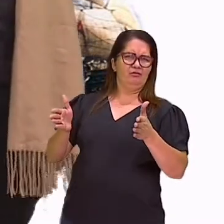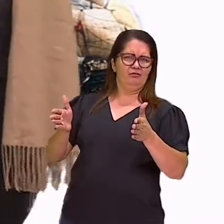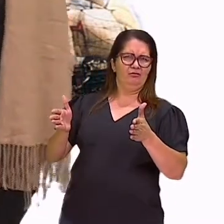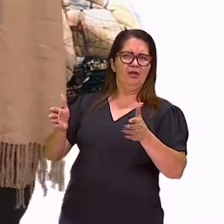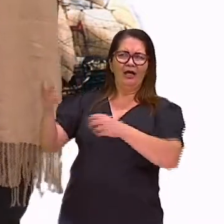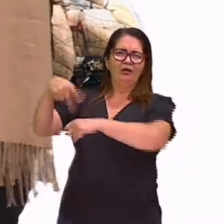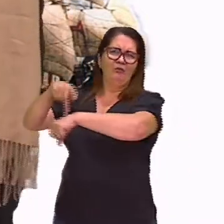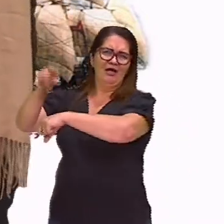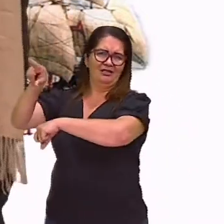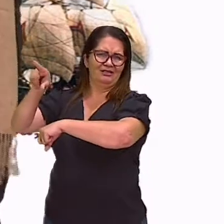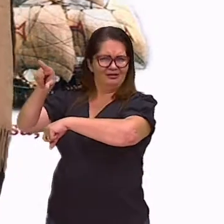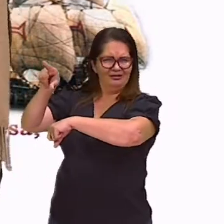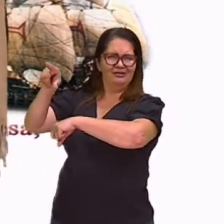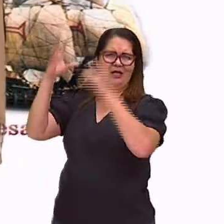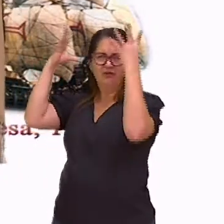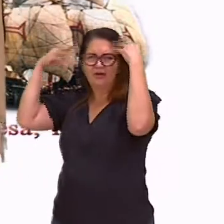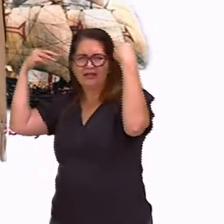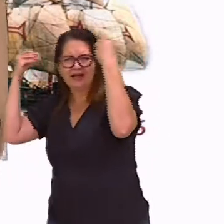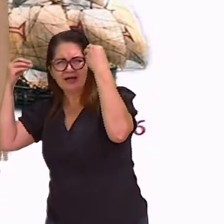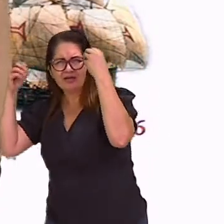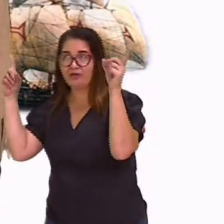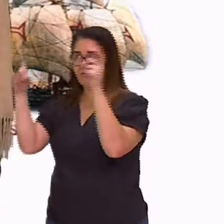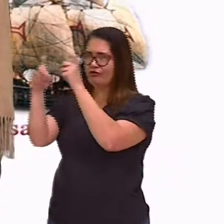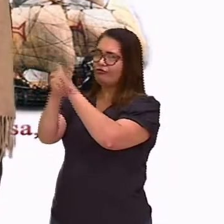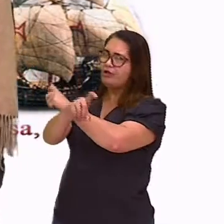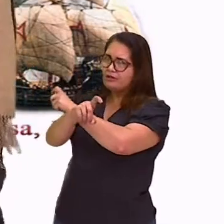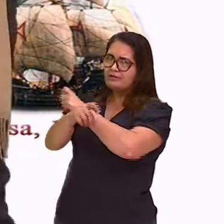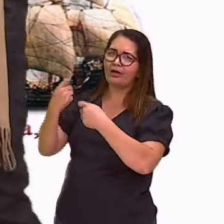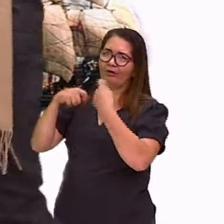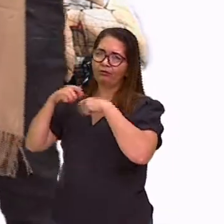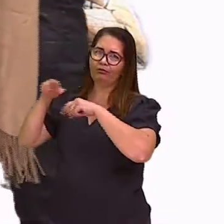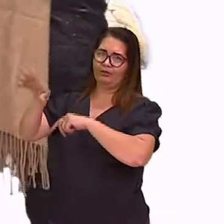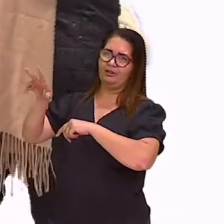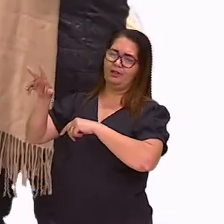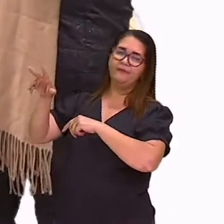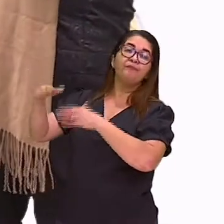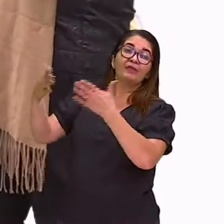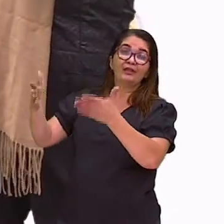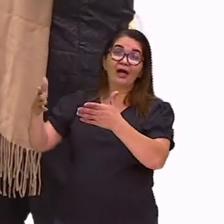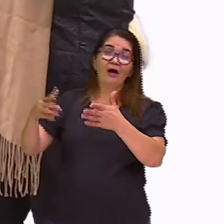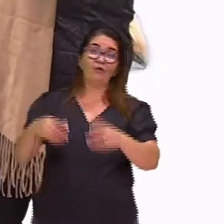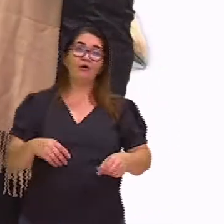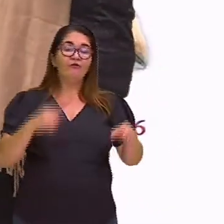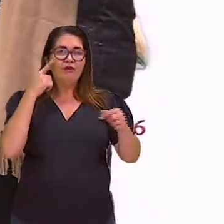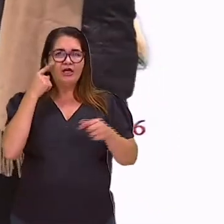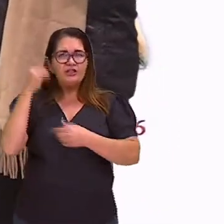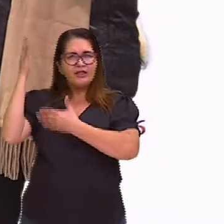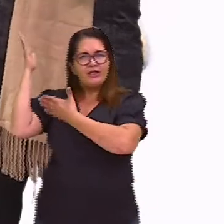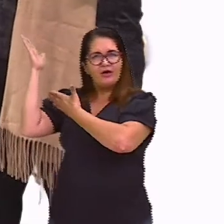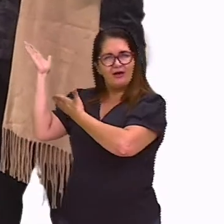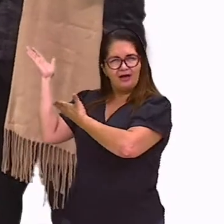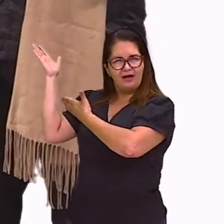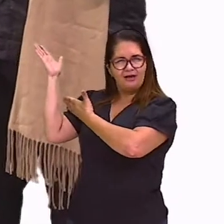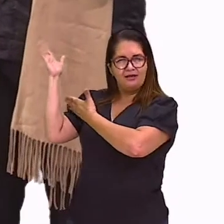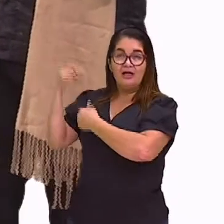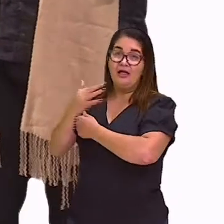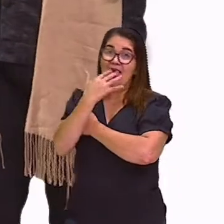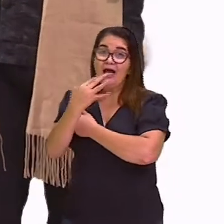A invasão do Nordeste brasileiro, que é essa região em azul no nosso mapa,